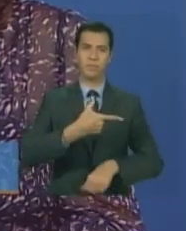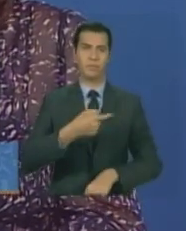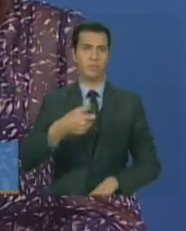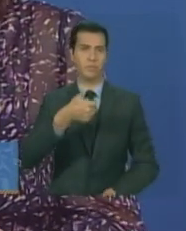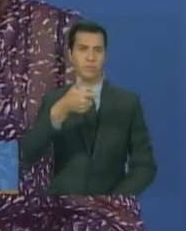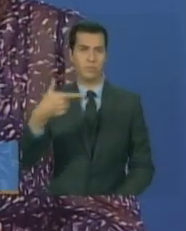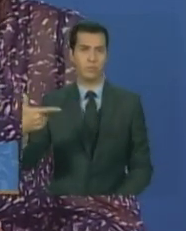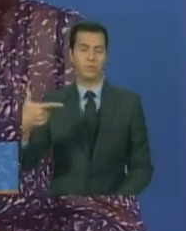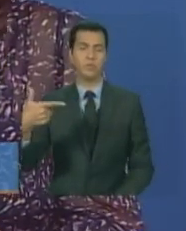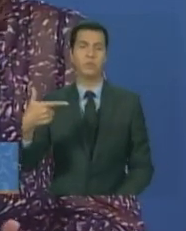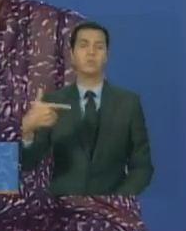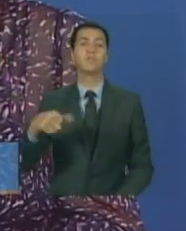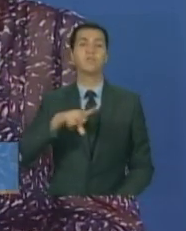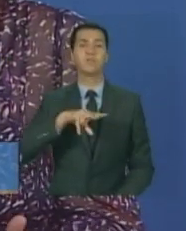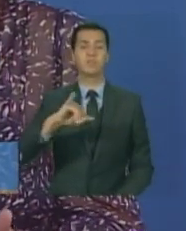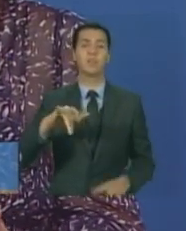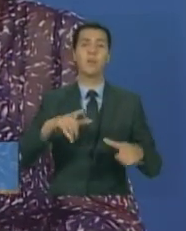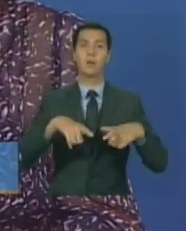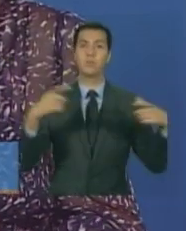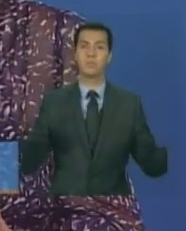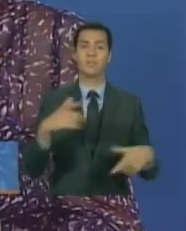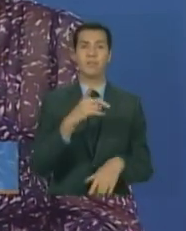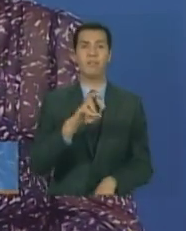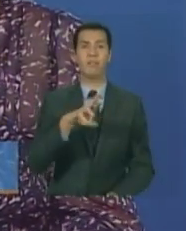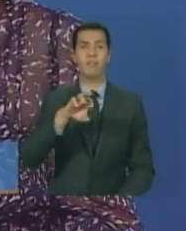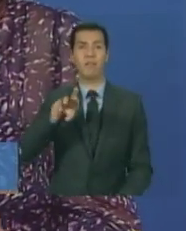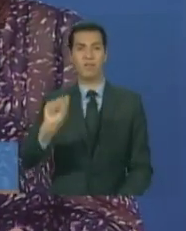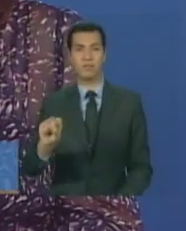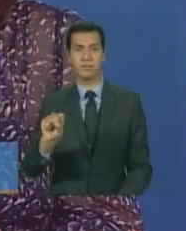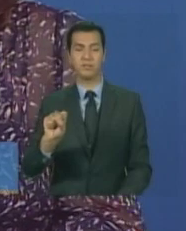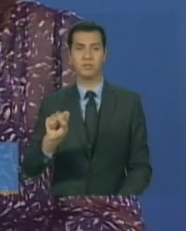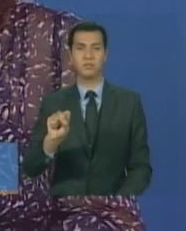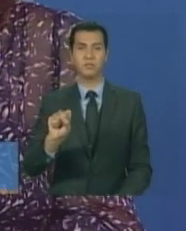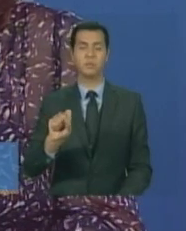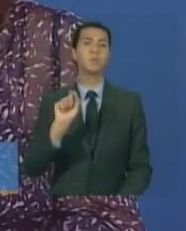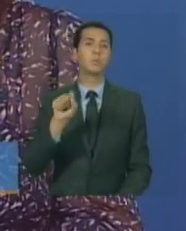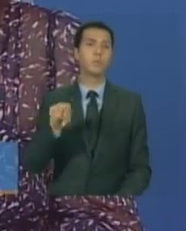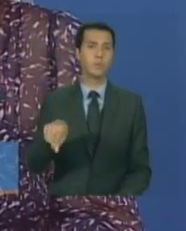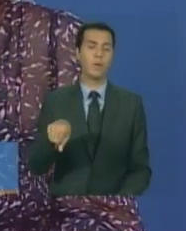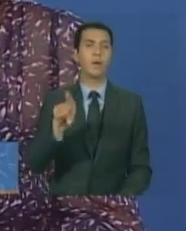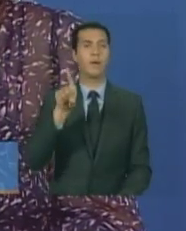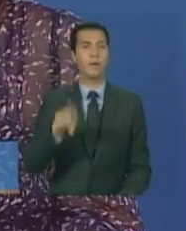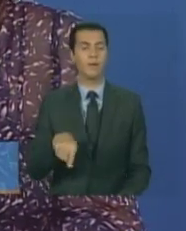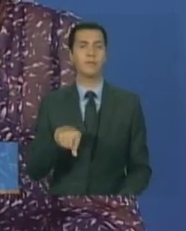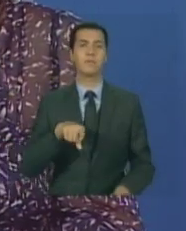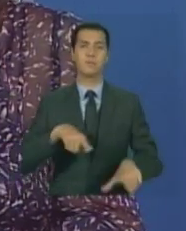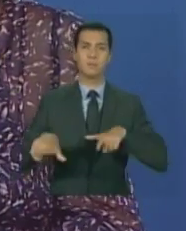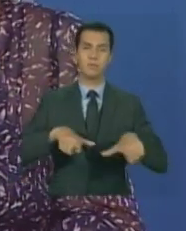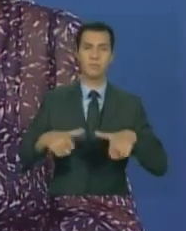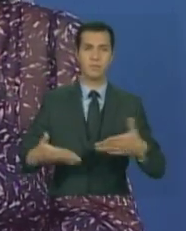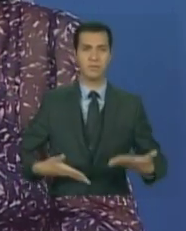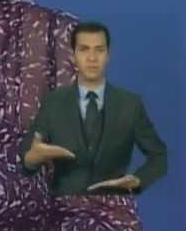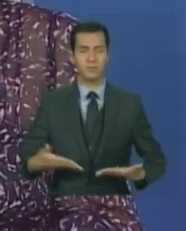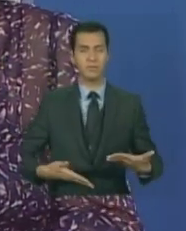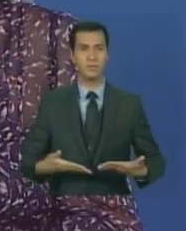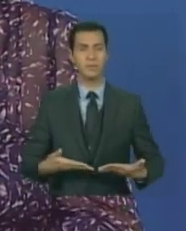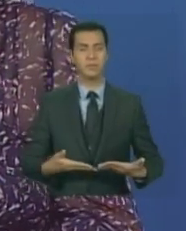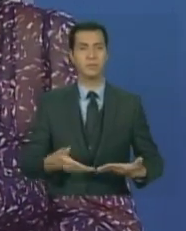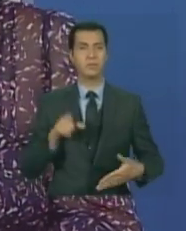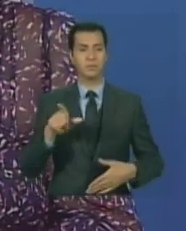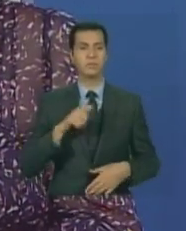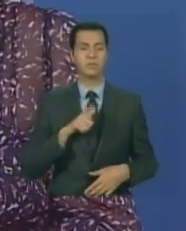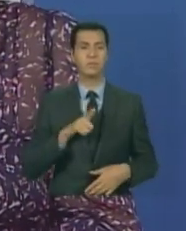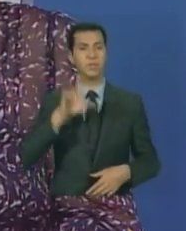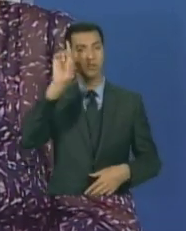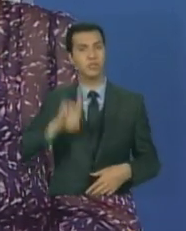os CREAs, né, que são serviços para atendimento às situações de violação